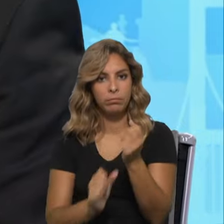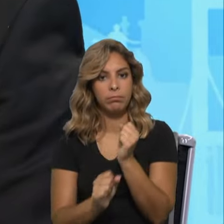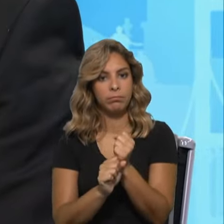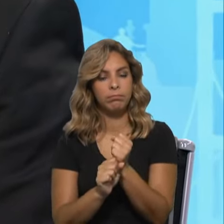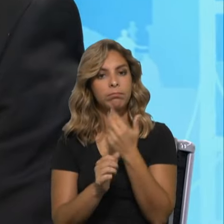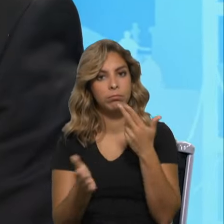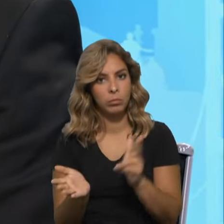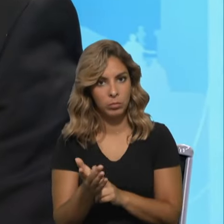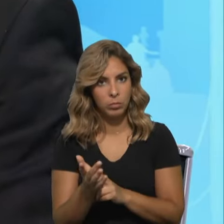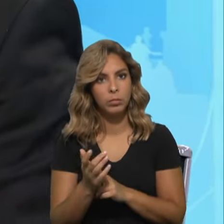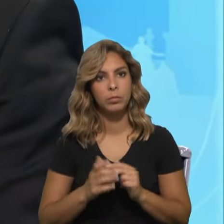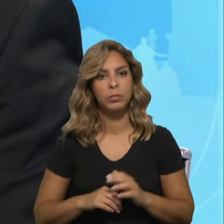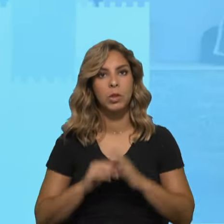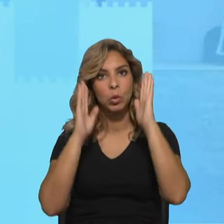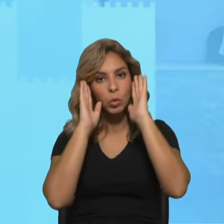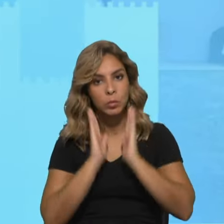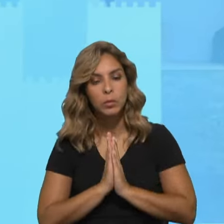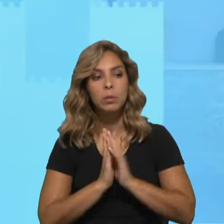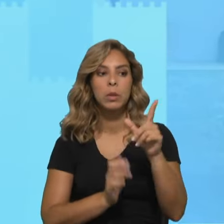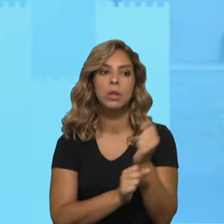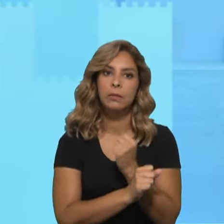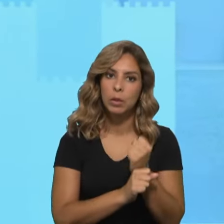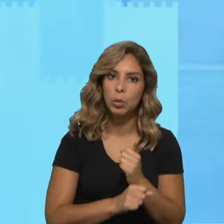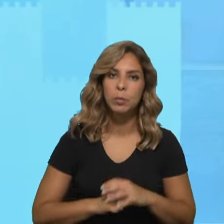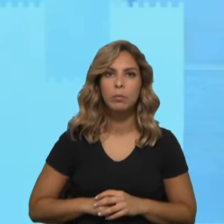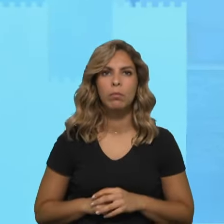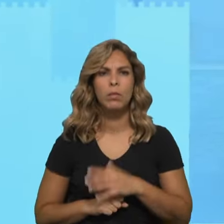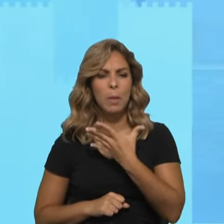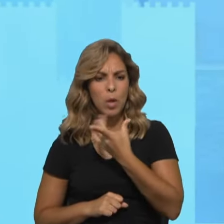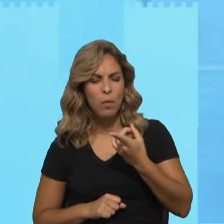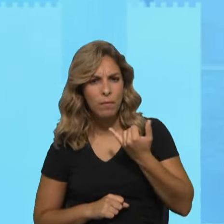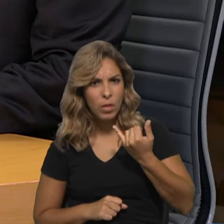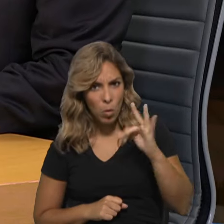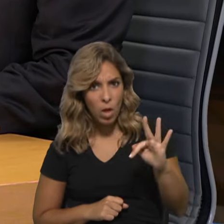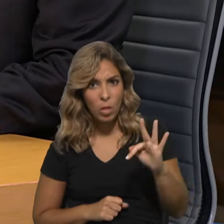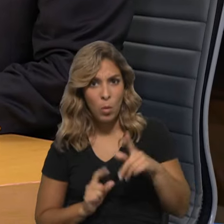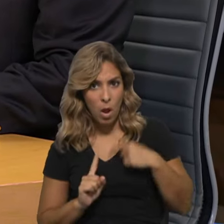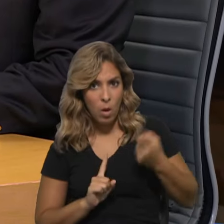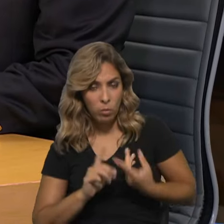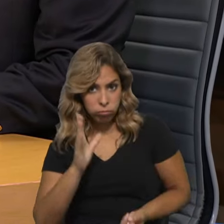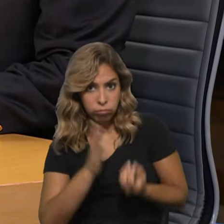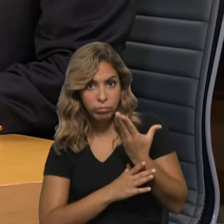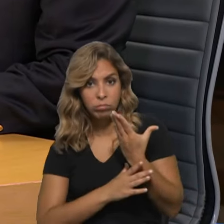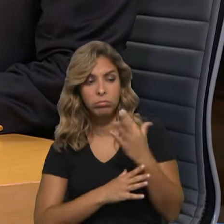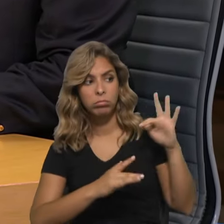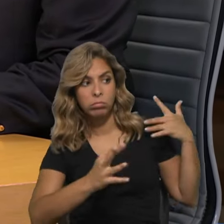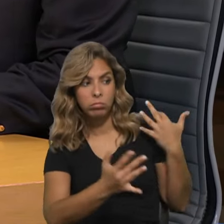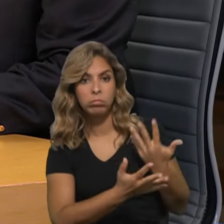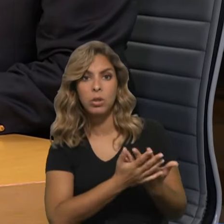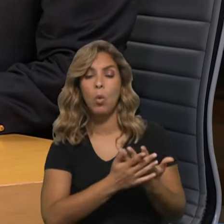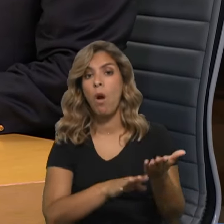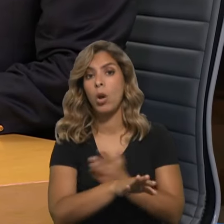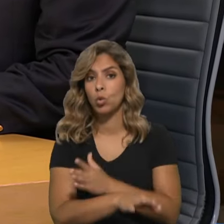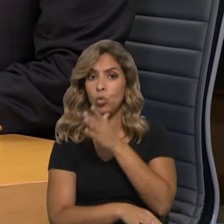consagração à Nossa Senhora e ao serviço. Começaram em 1924. De lá para cá, como referi há pouco